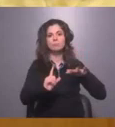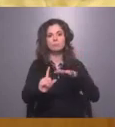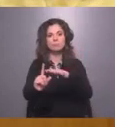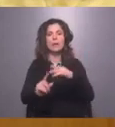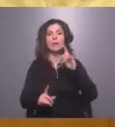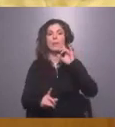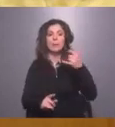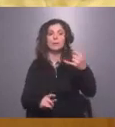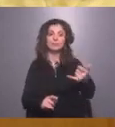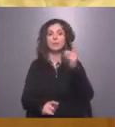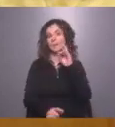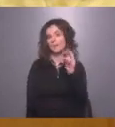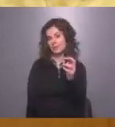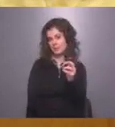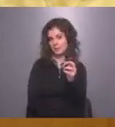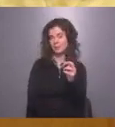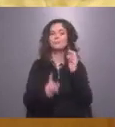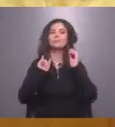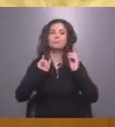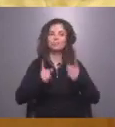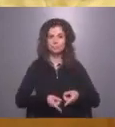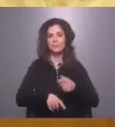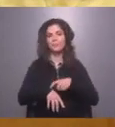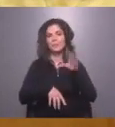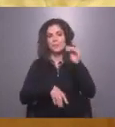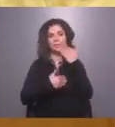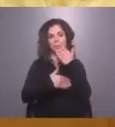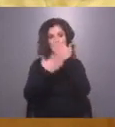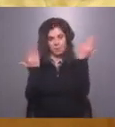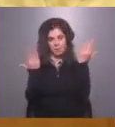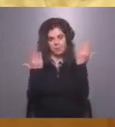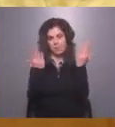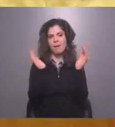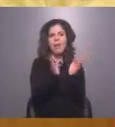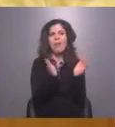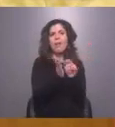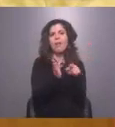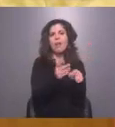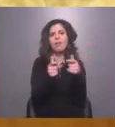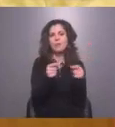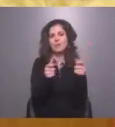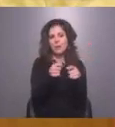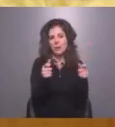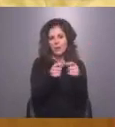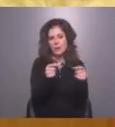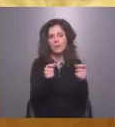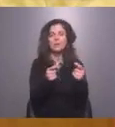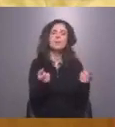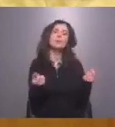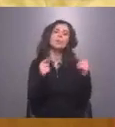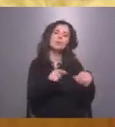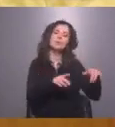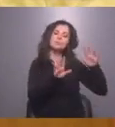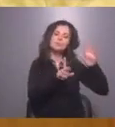dia seguinte, dia 13, iniciaremos às 10 horas na Capelinha das Aparições o Rosário e depois viremos